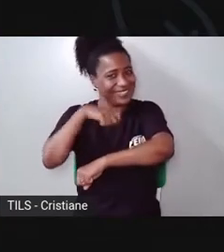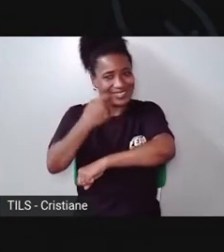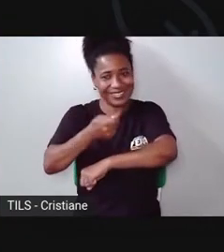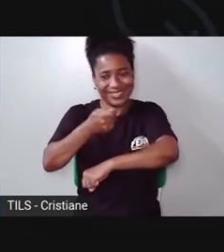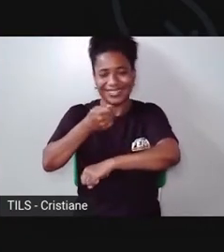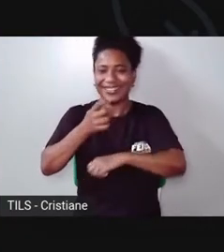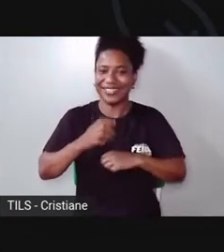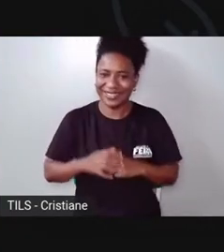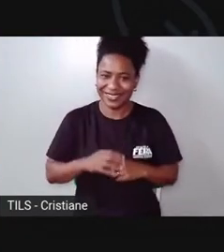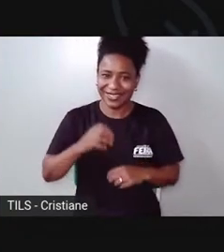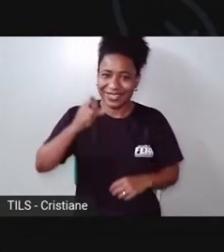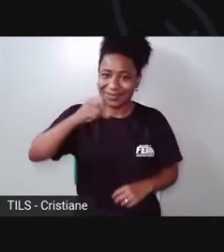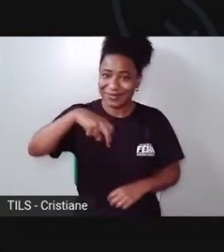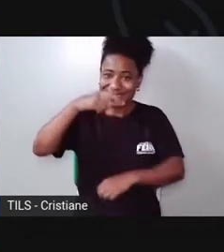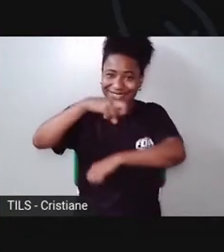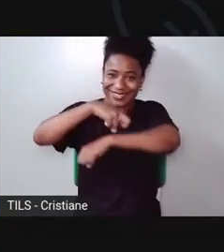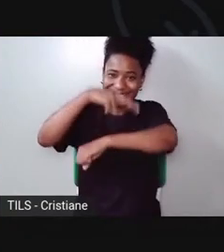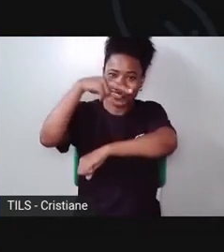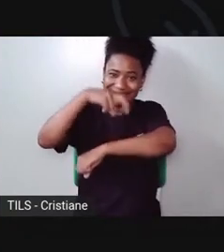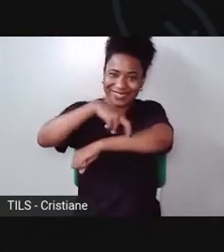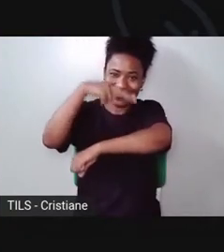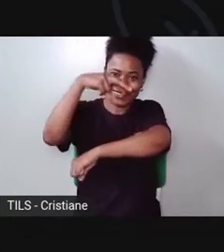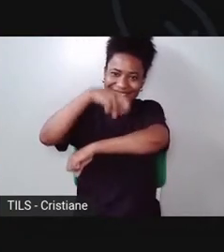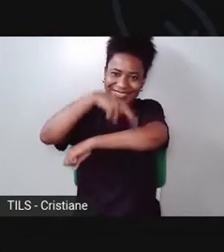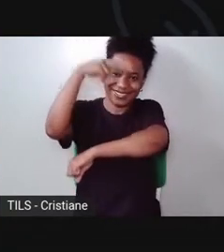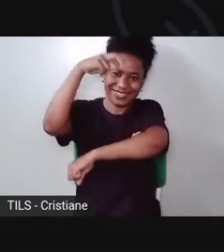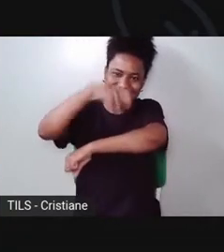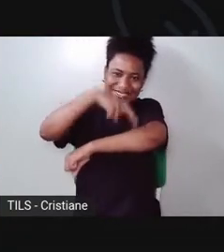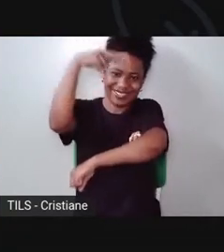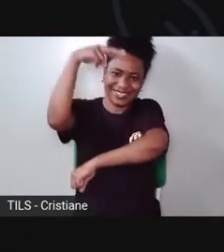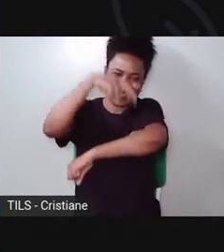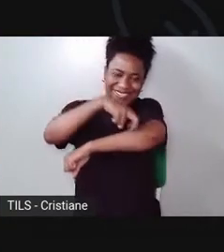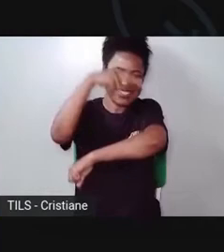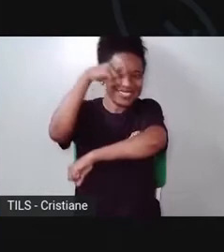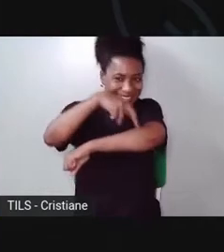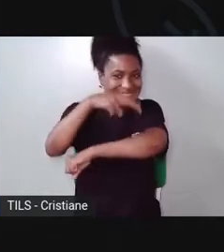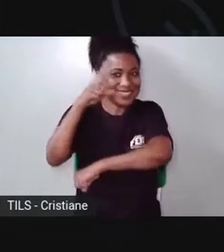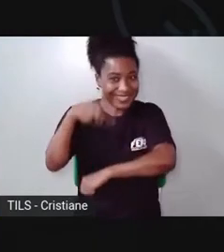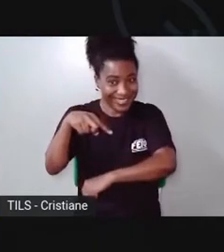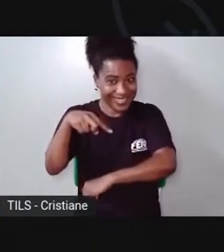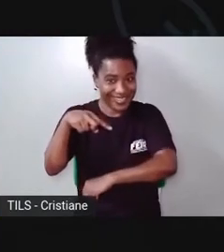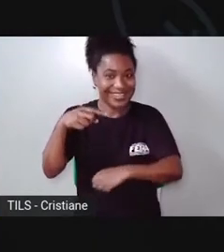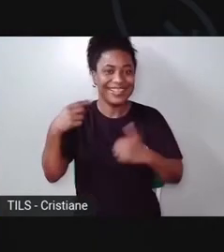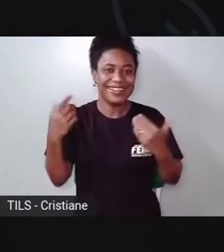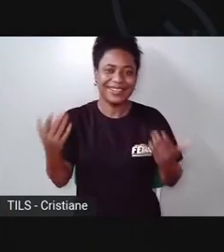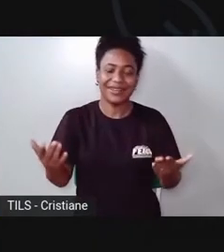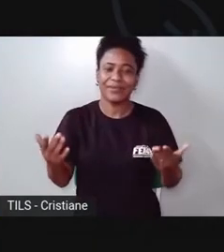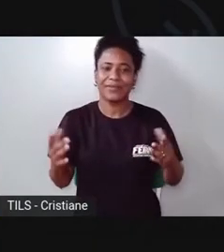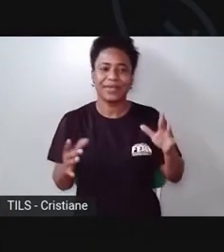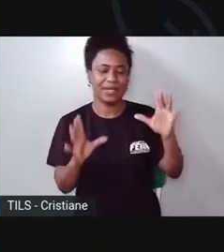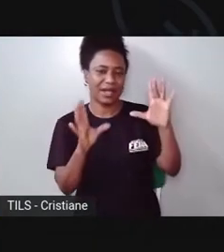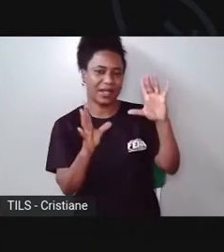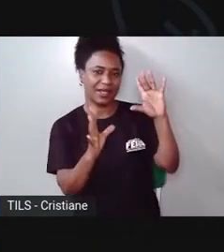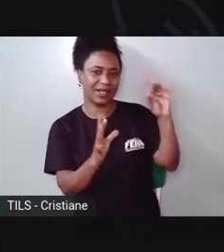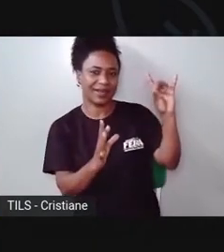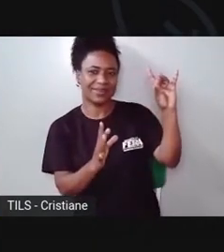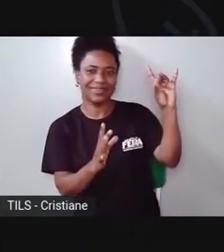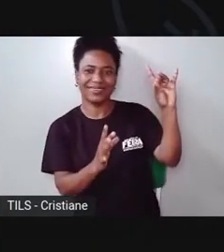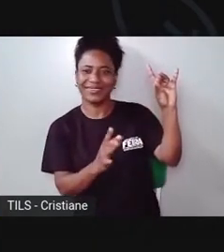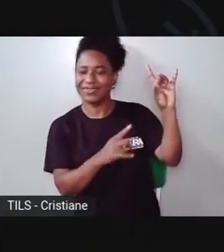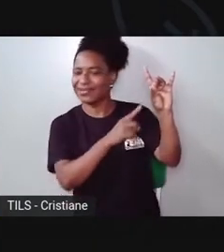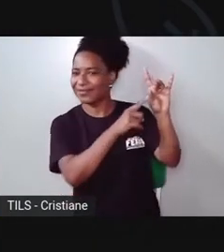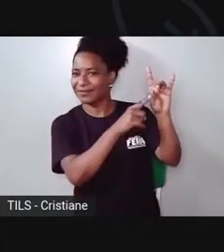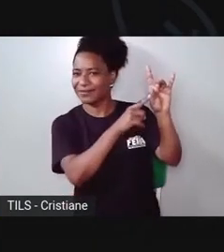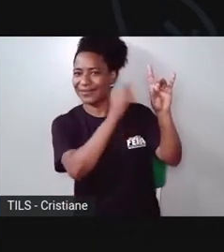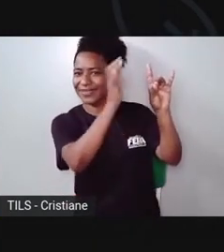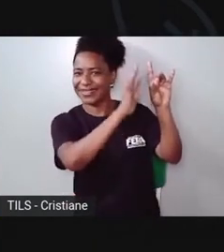e o grilo ele adora só citar né E esse grilo que ficou preso bem na Teia da aranha